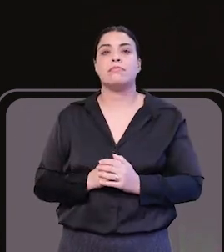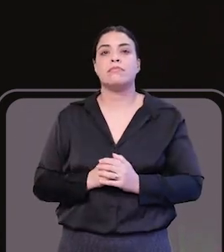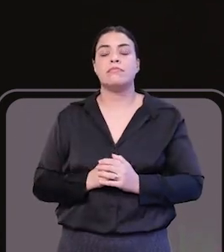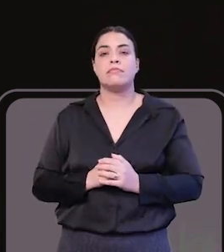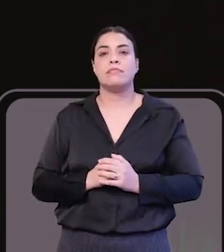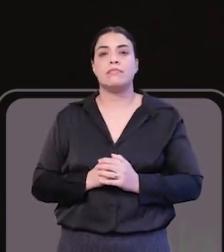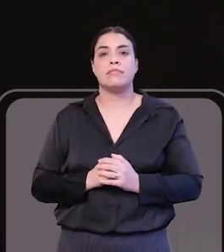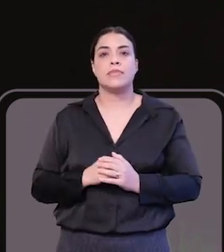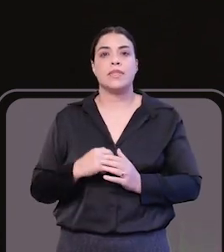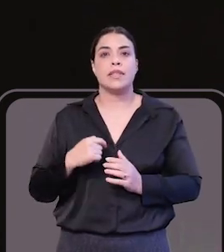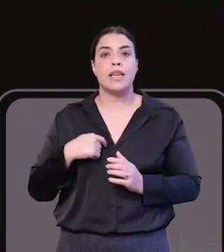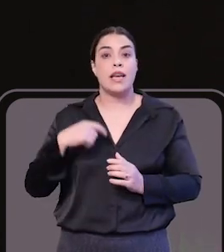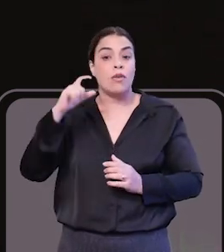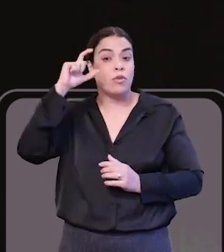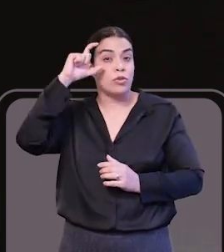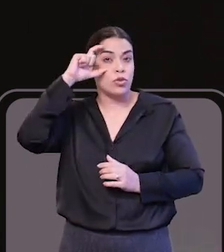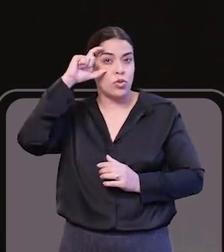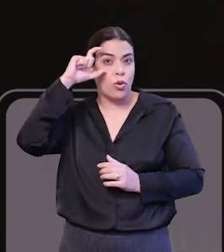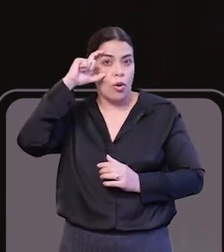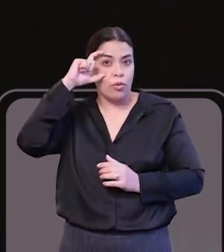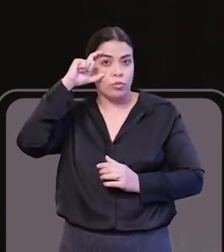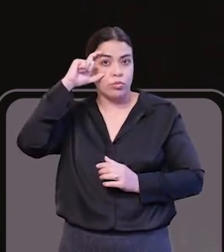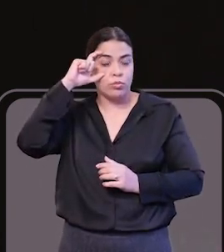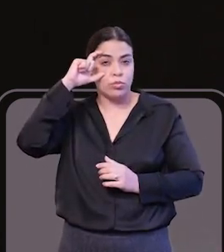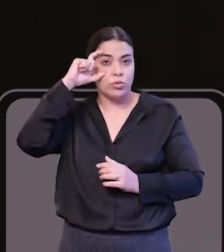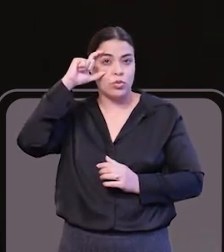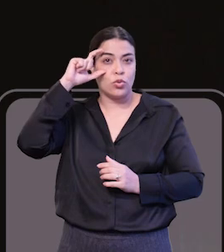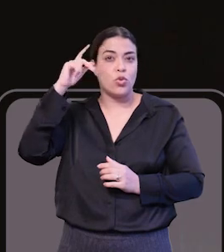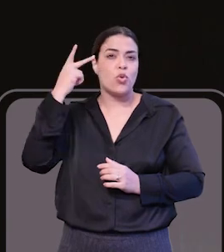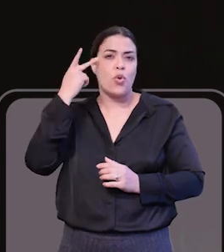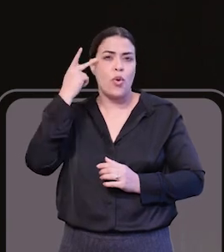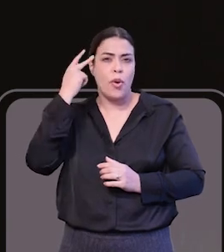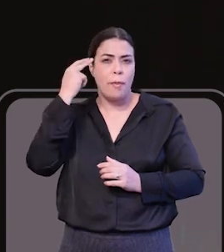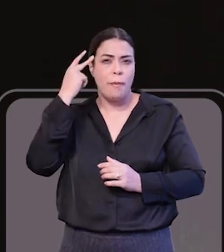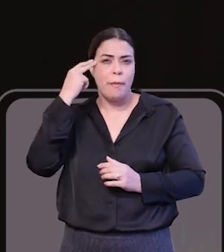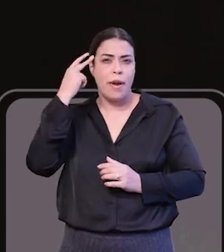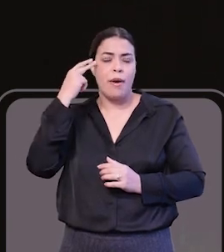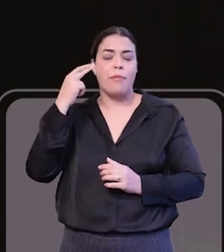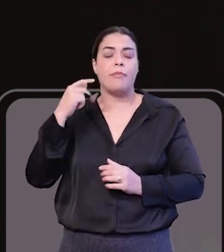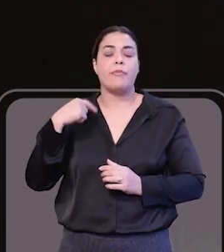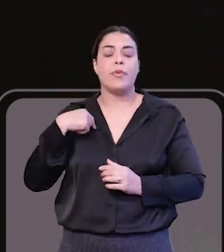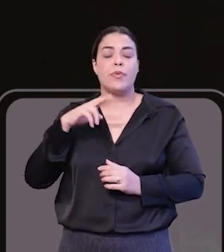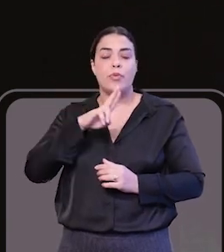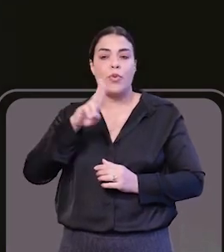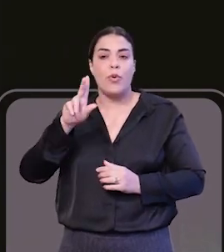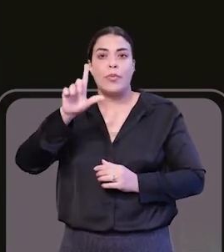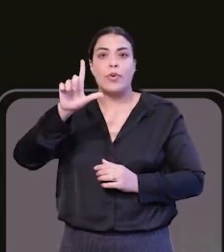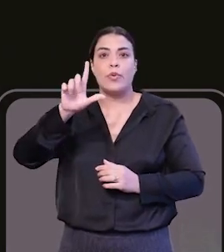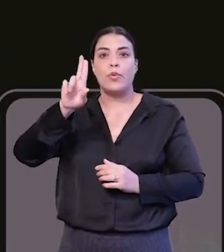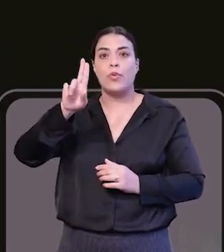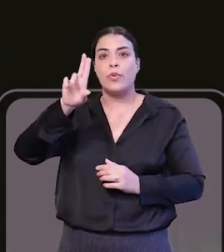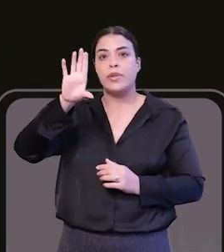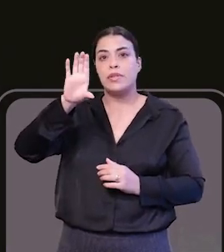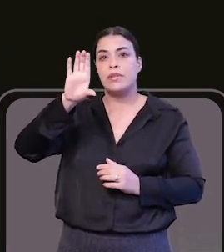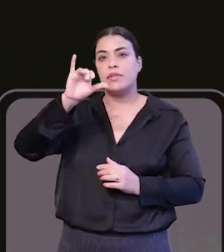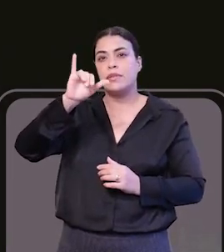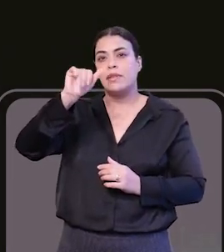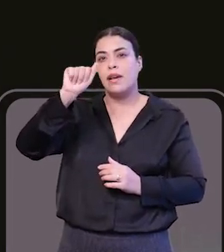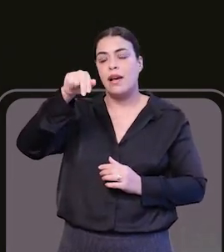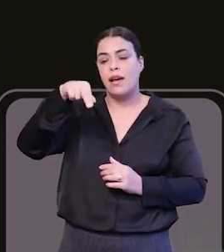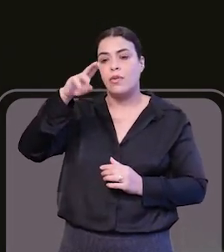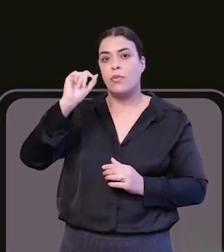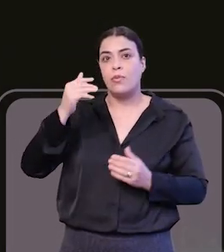Black e tô com um óculos aqui normal básico meu nome é Luciano